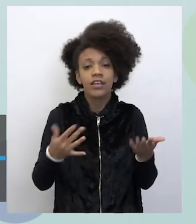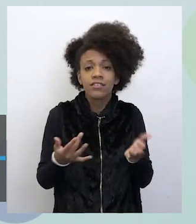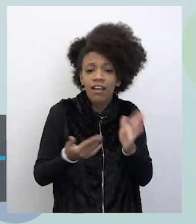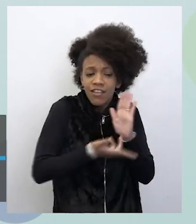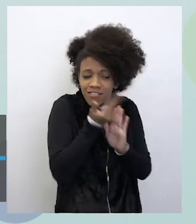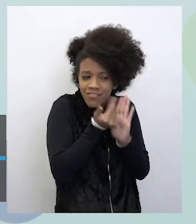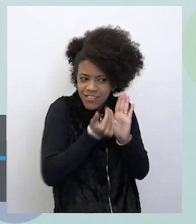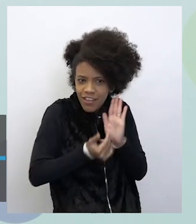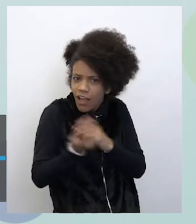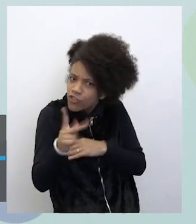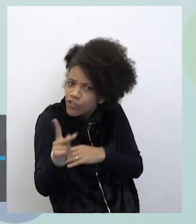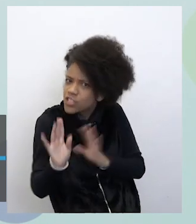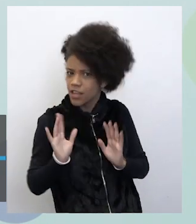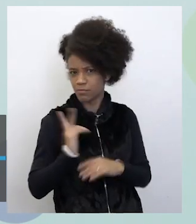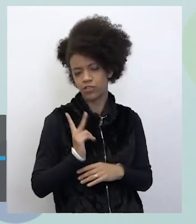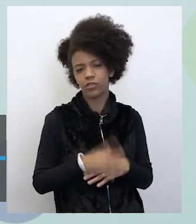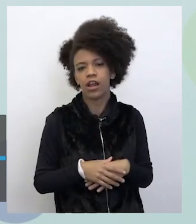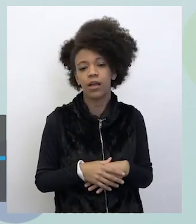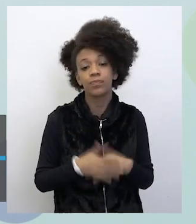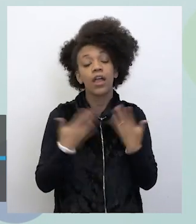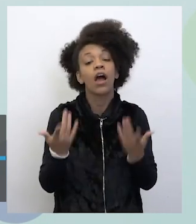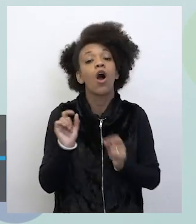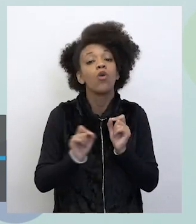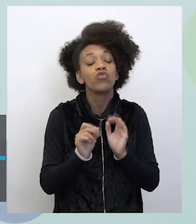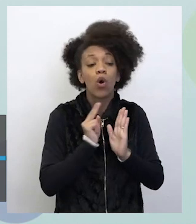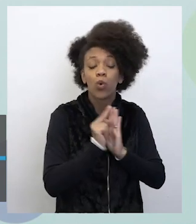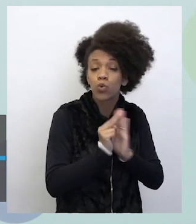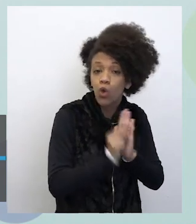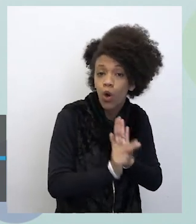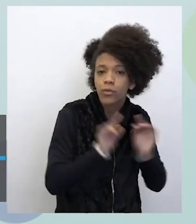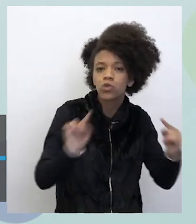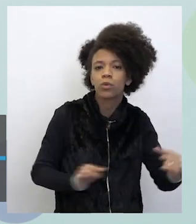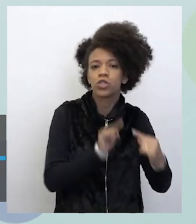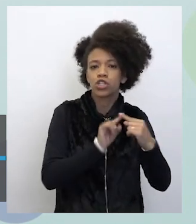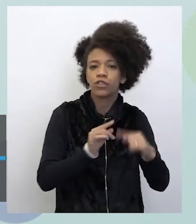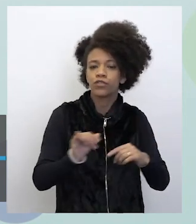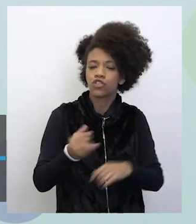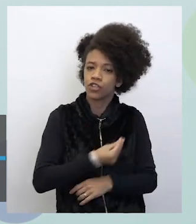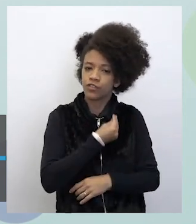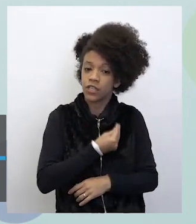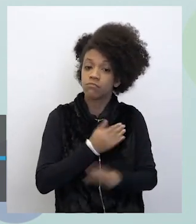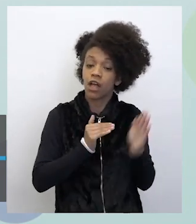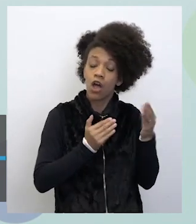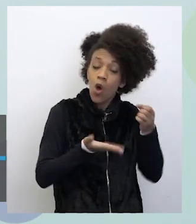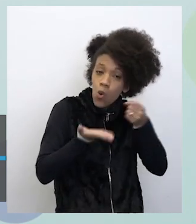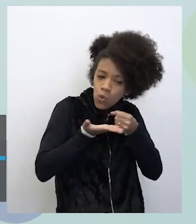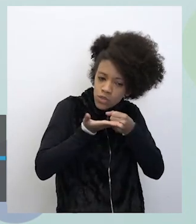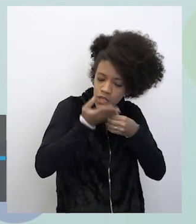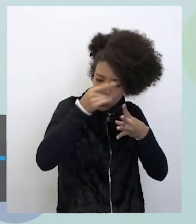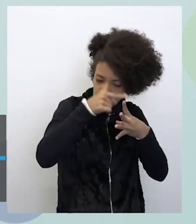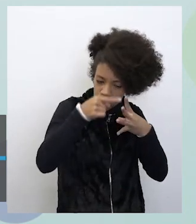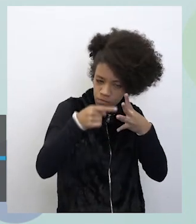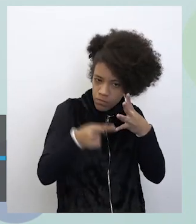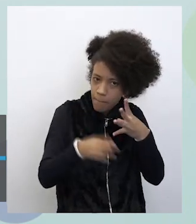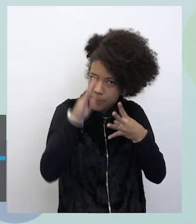a rubrica de vocês, onde vocês colocaram o nome da rubrica, fizeram os degraus principais,